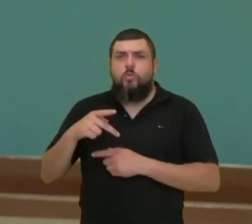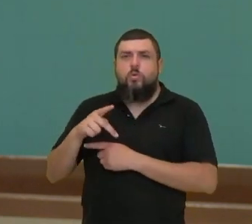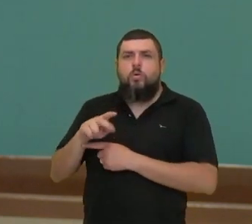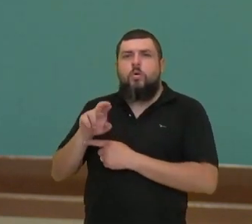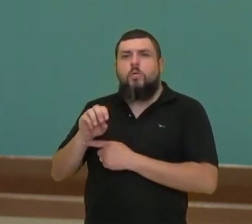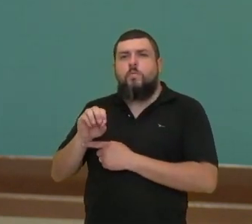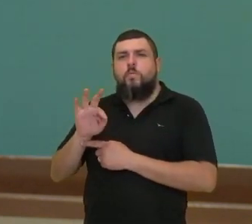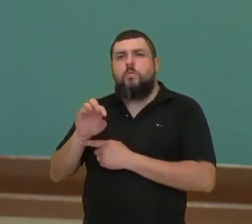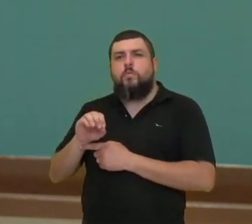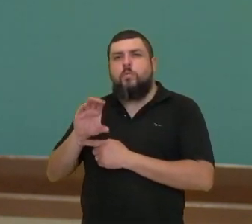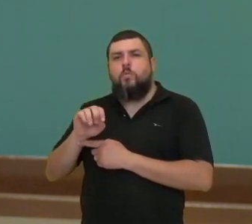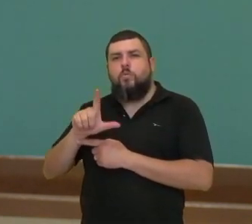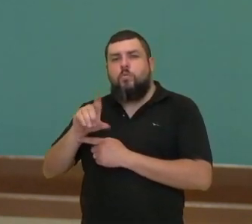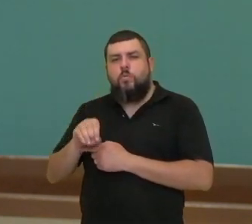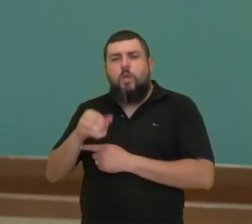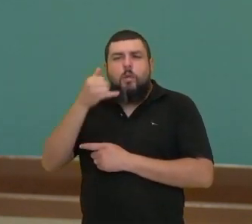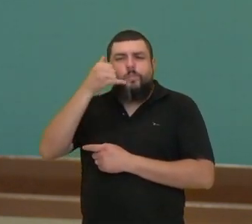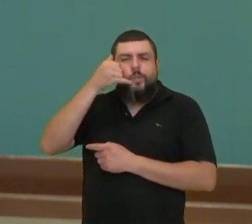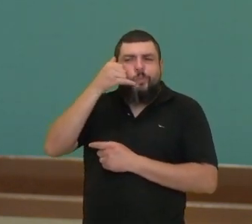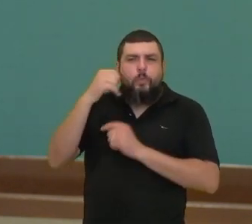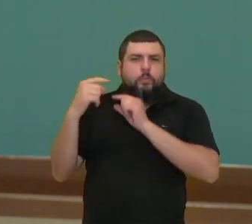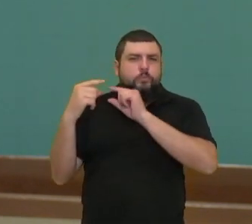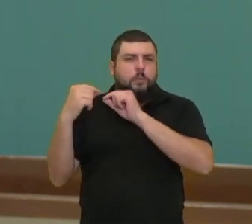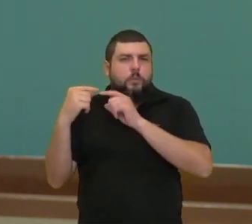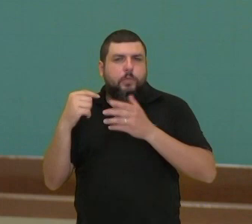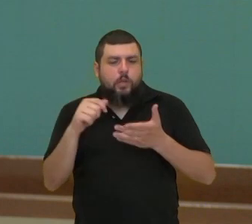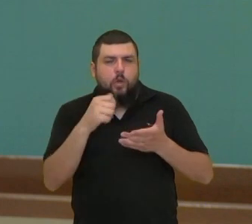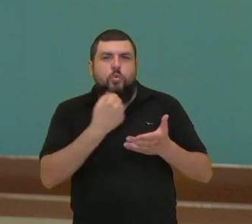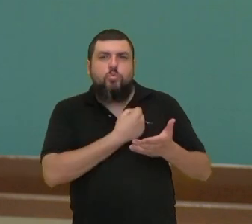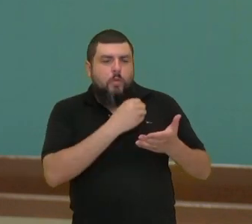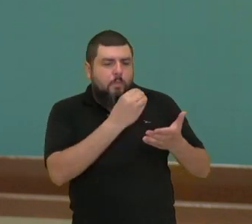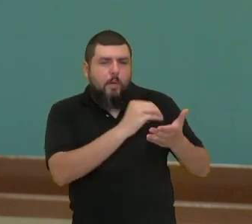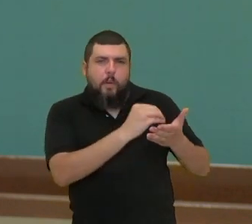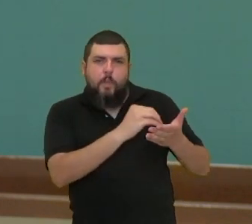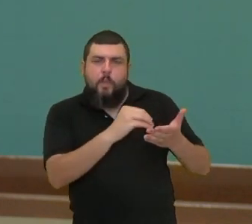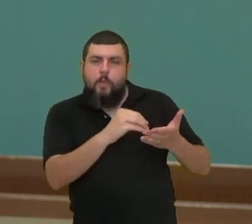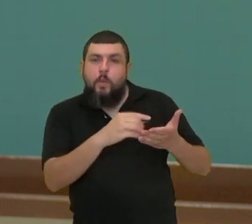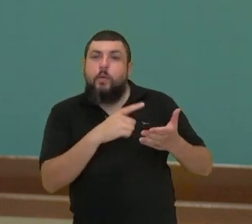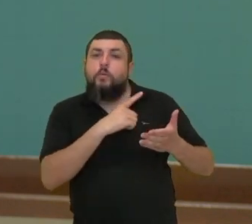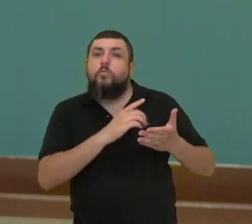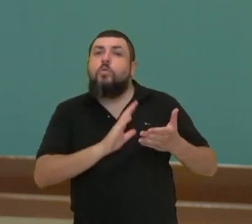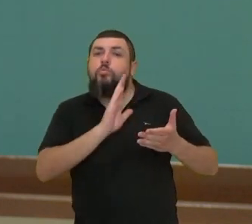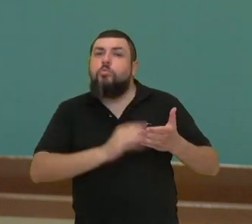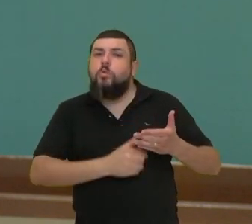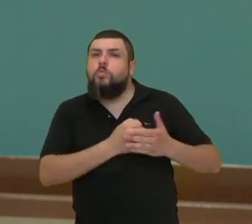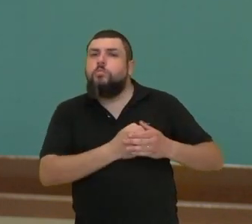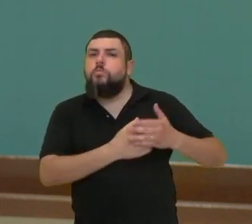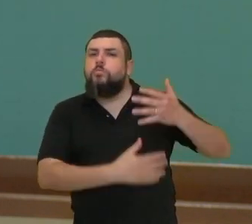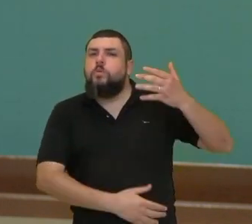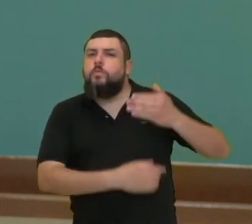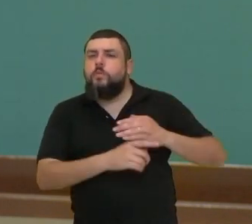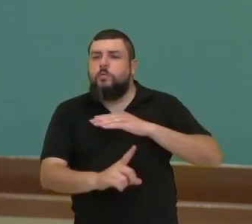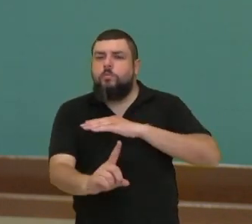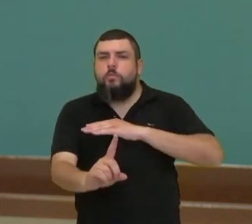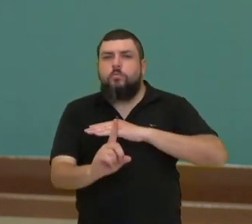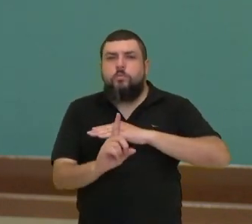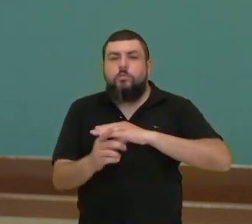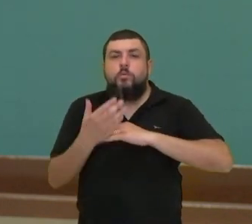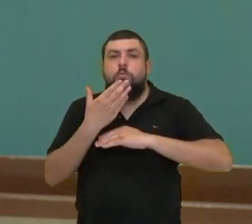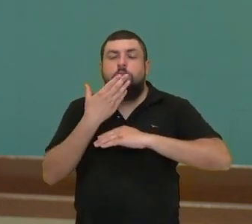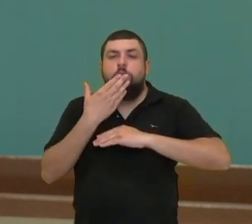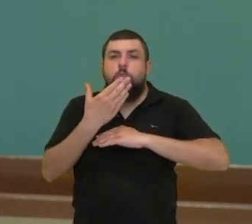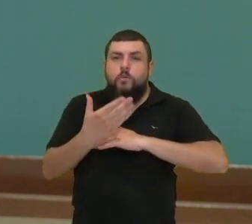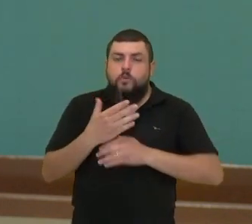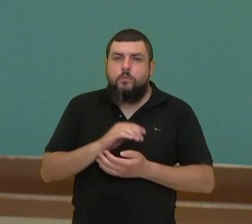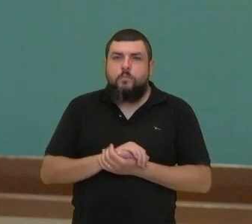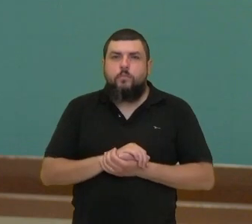empresas fornece ao cliente, já estão todas as informações ali que o cliente solicitou naquele atendimento. E é